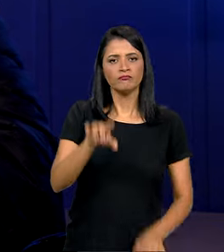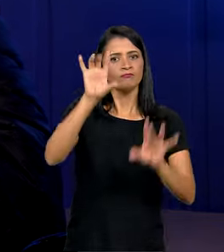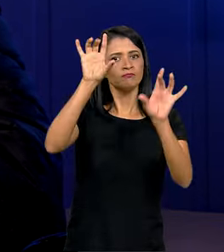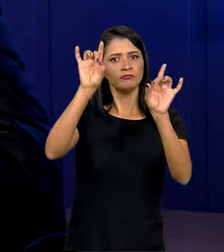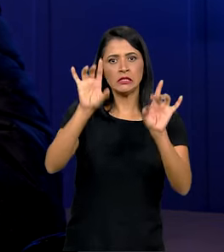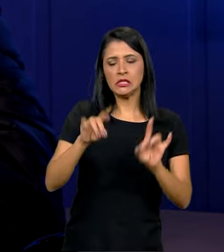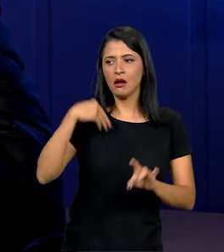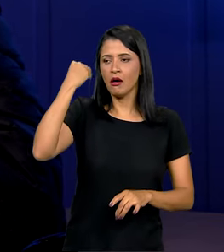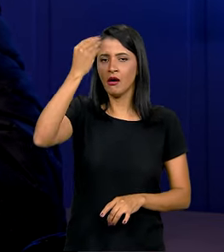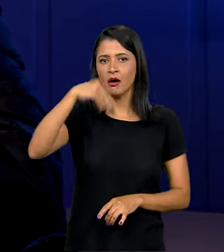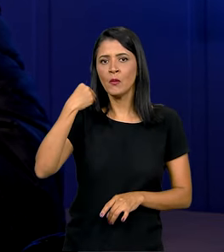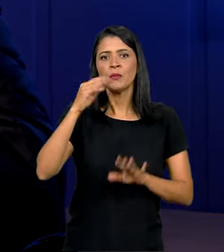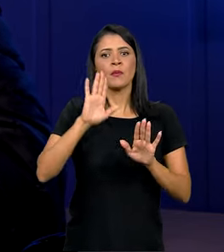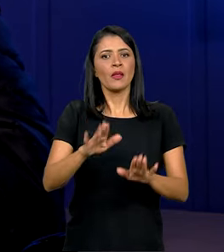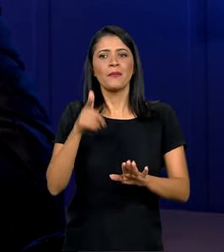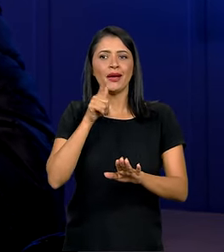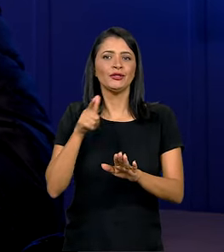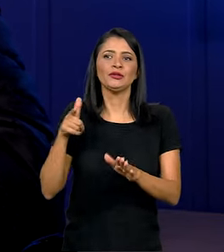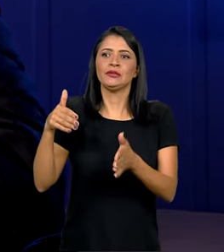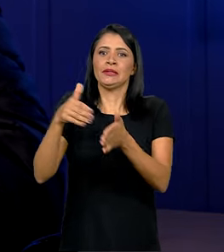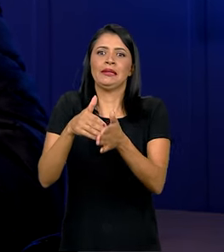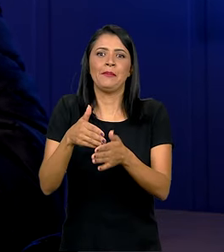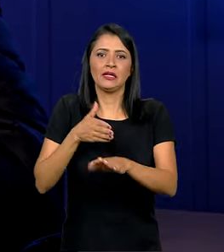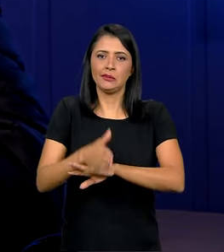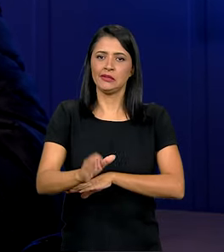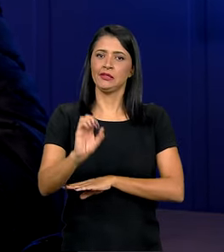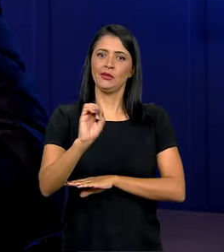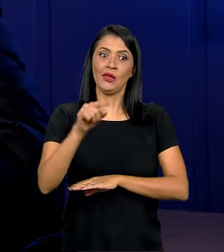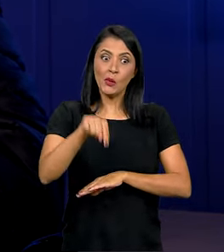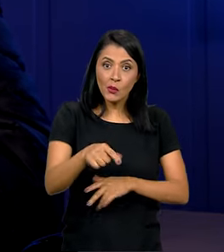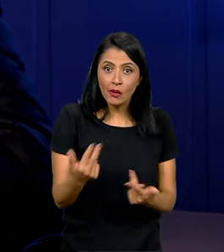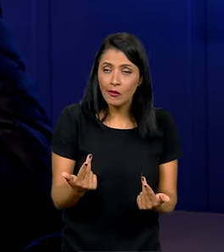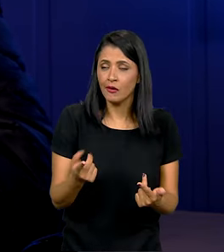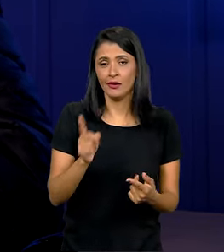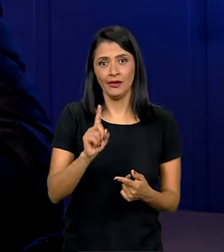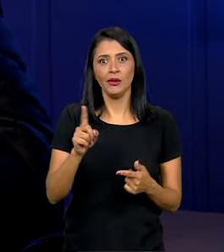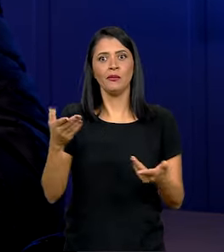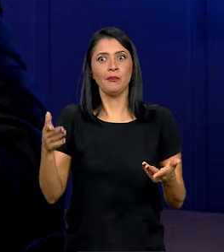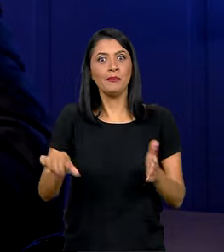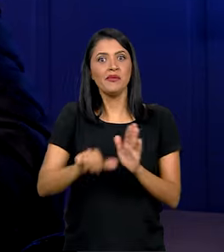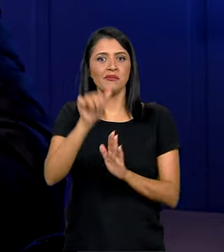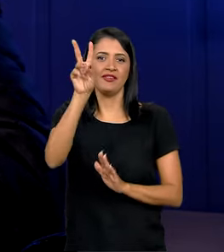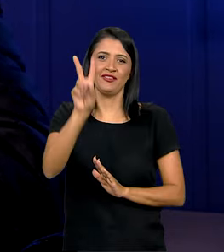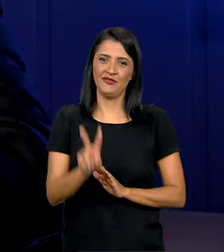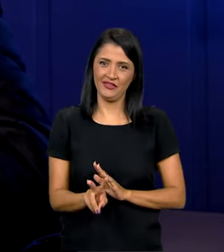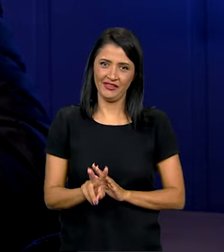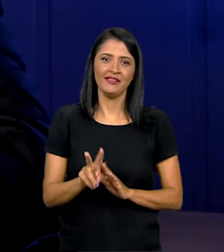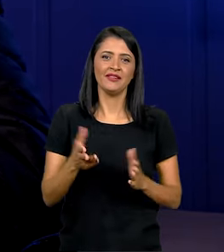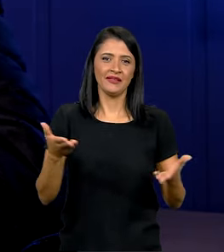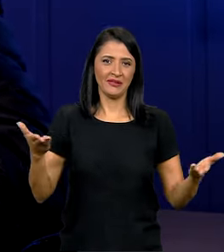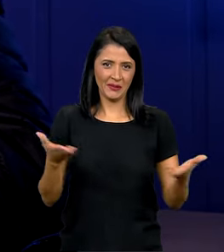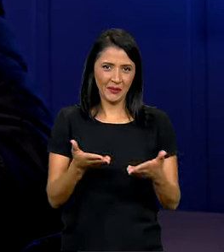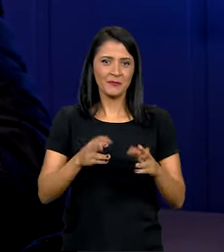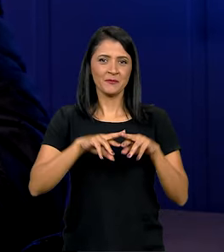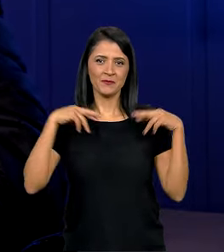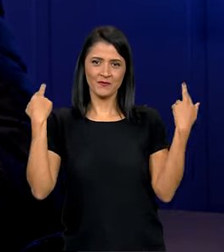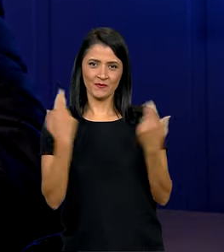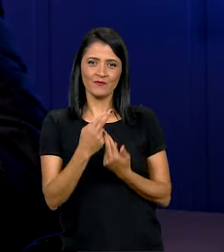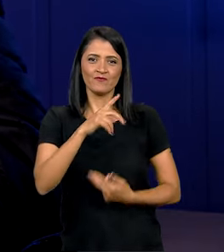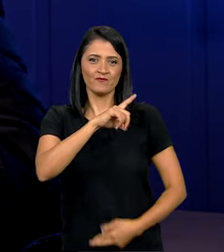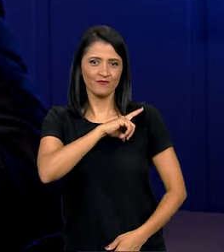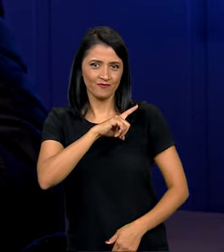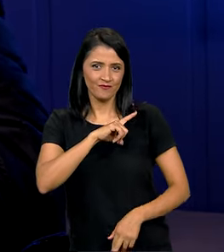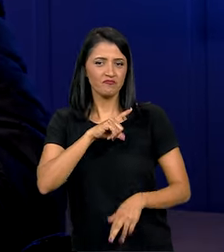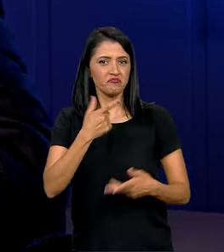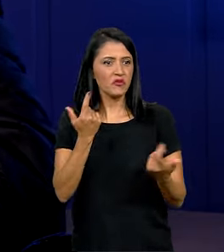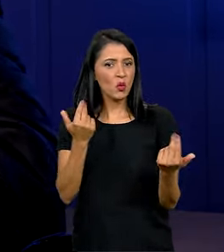muito especial a experiência mas sequer chegamos perto dessa participação no jeito que tá sendo agora então é a primeira vez que que a reunião acontece